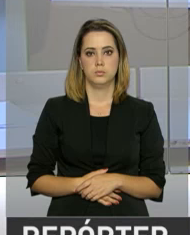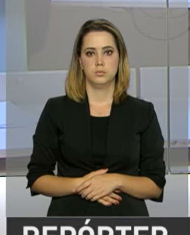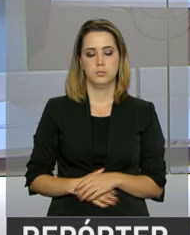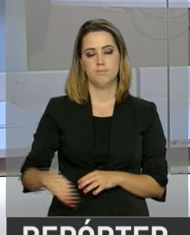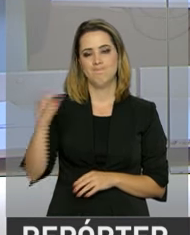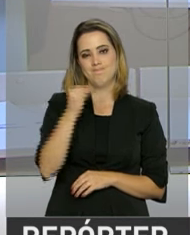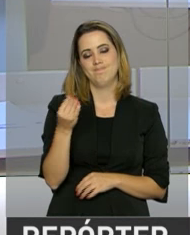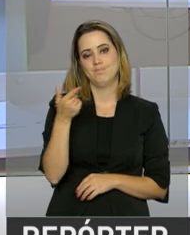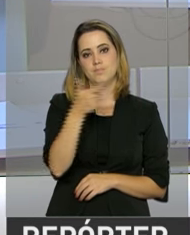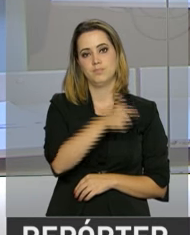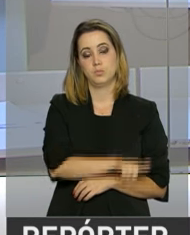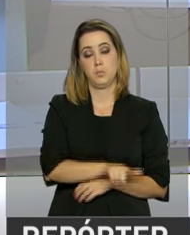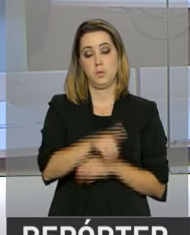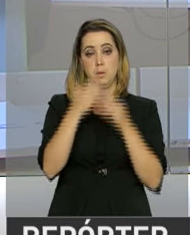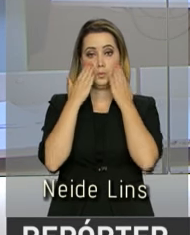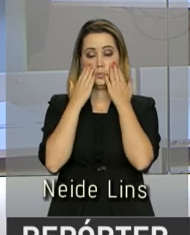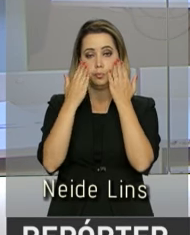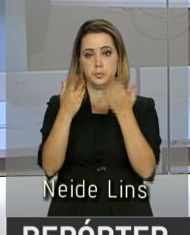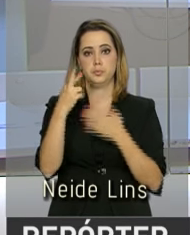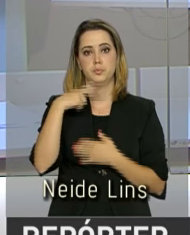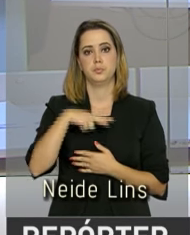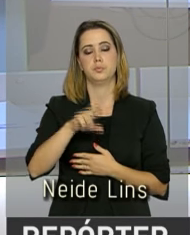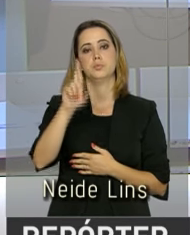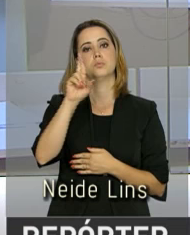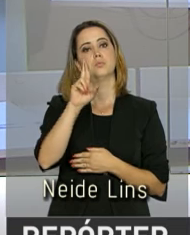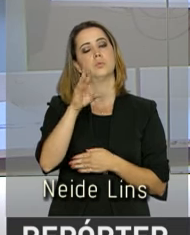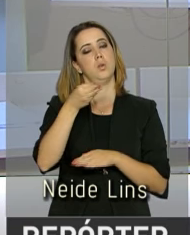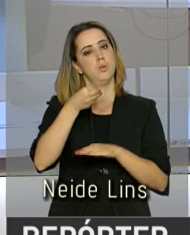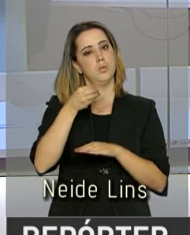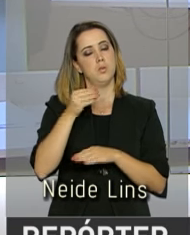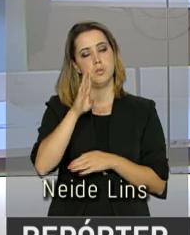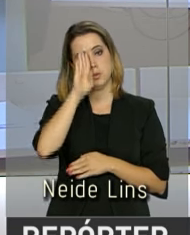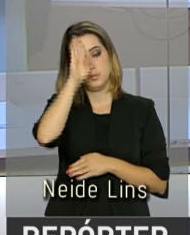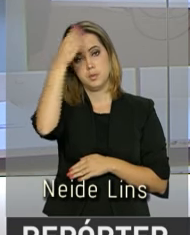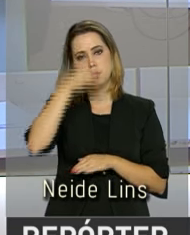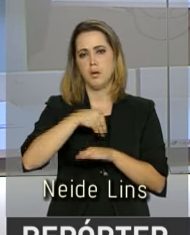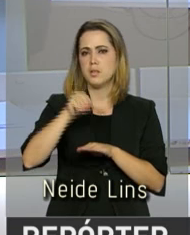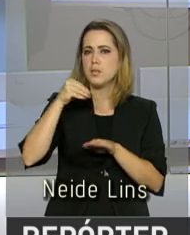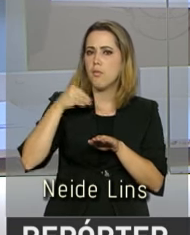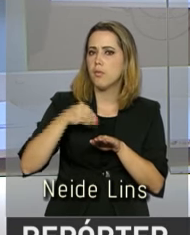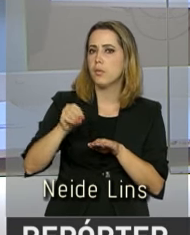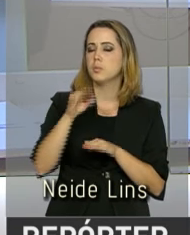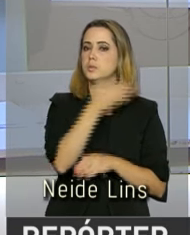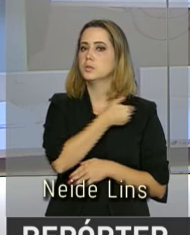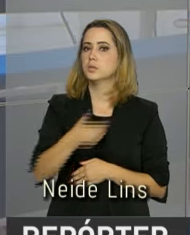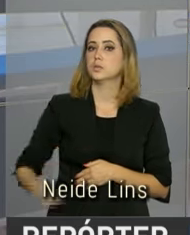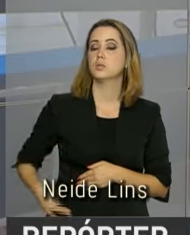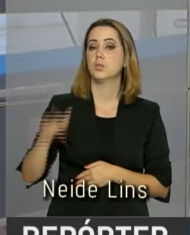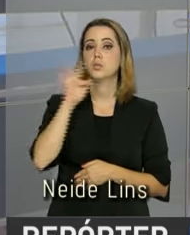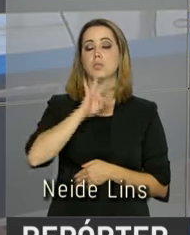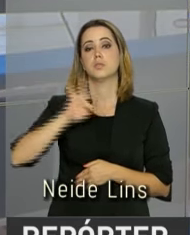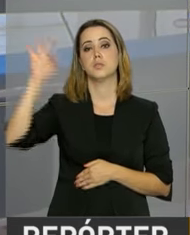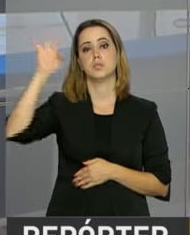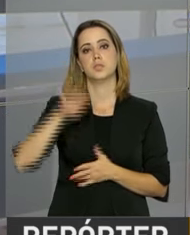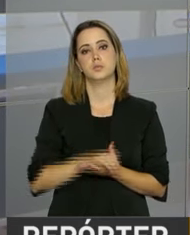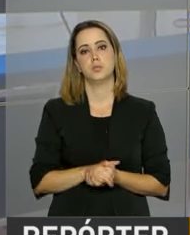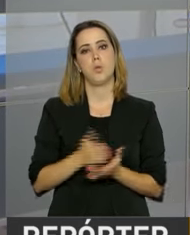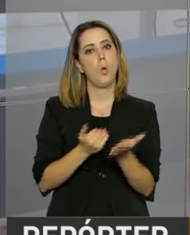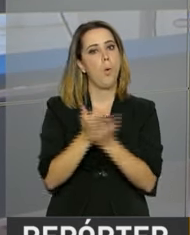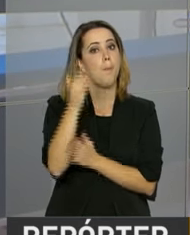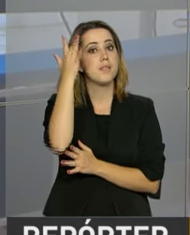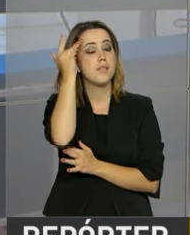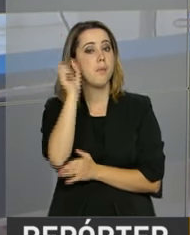Olá, estamos de volta com mais uma edição do Repórter NBR e as principais notícias do governo federal. Começam amanhã